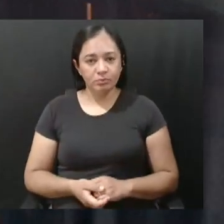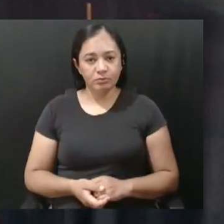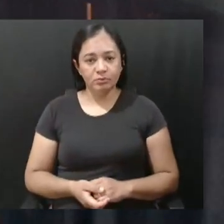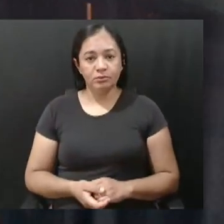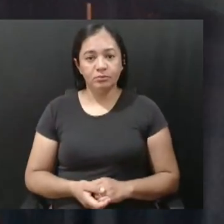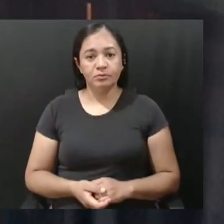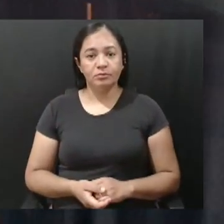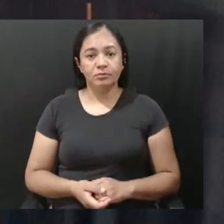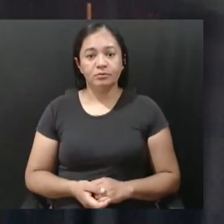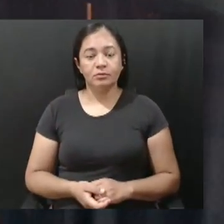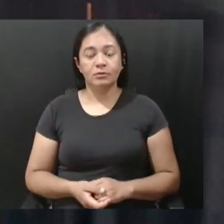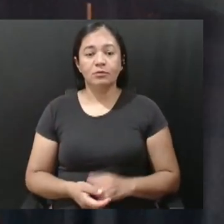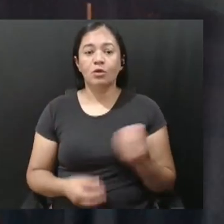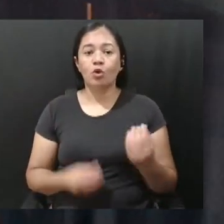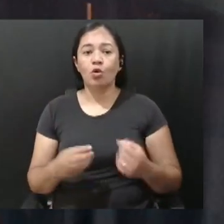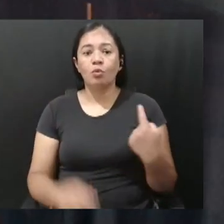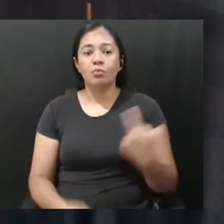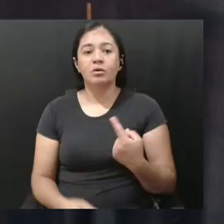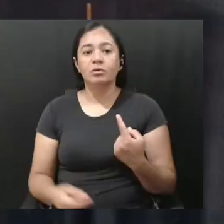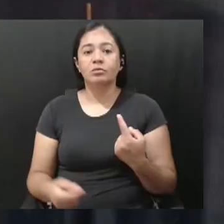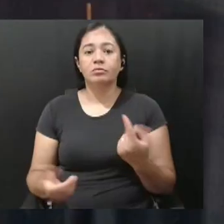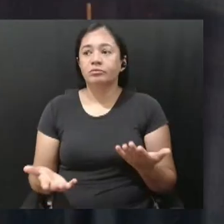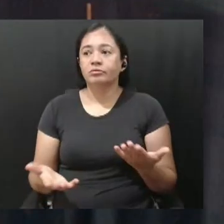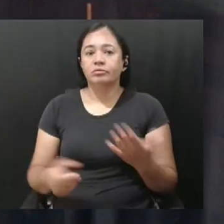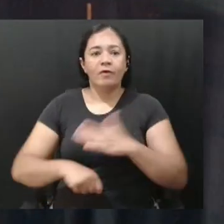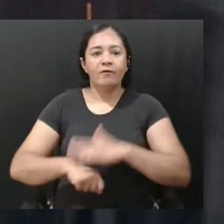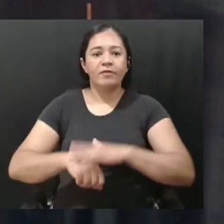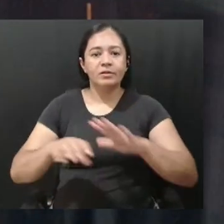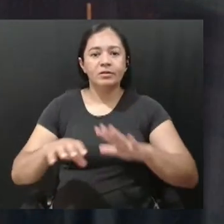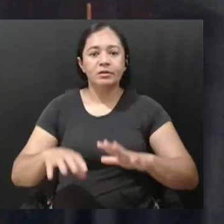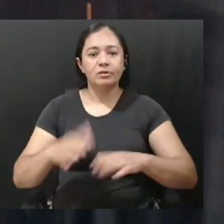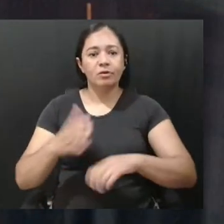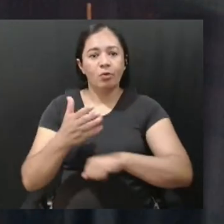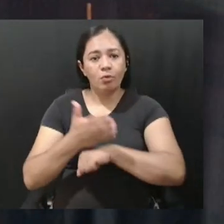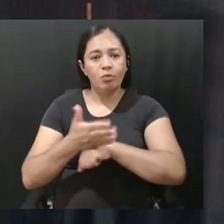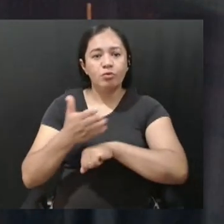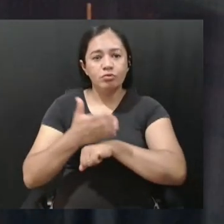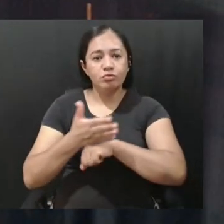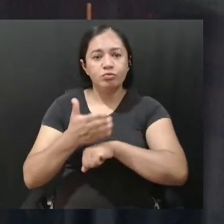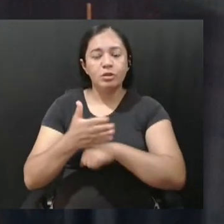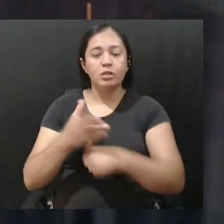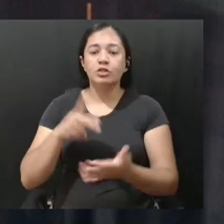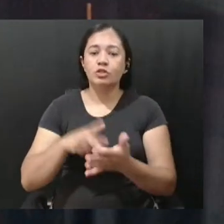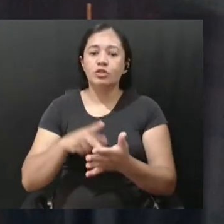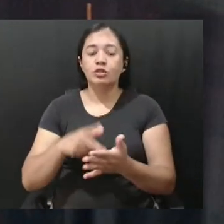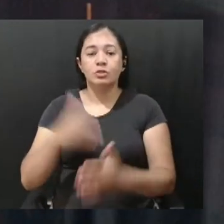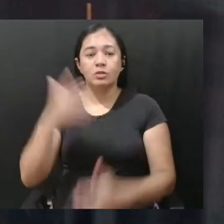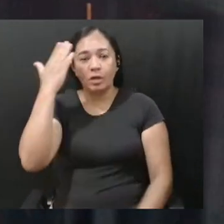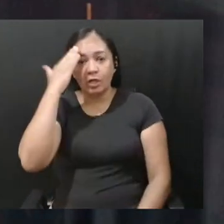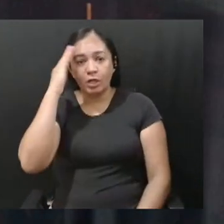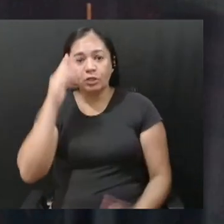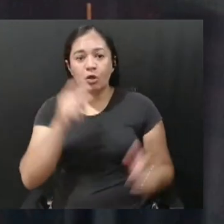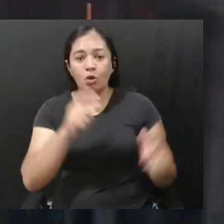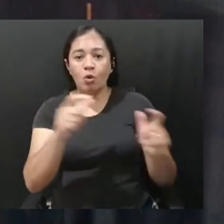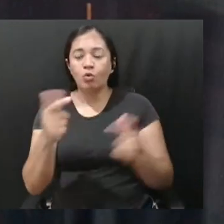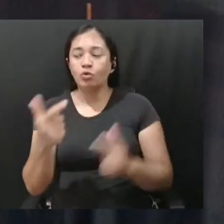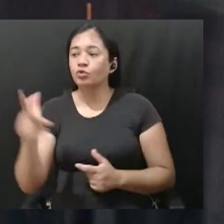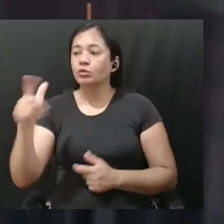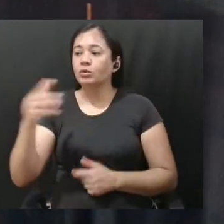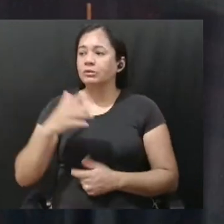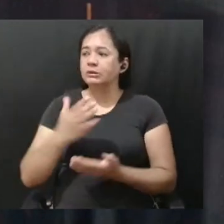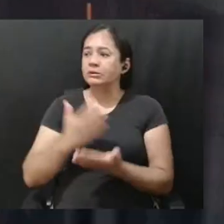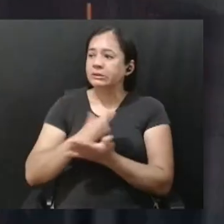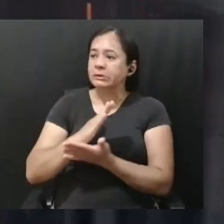com isso, né? É fazendo esse exercício mesmo, né, de entendendo aonde o outro me incomoda, aonde as coisas pegam,